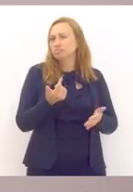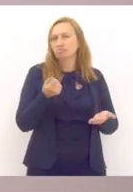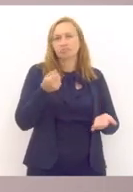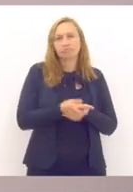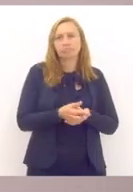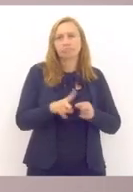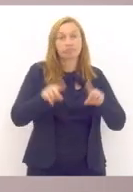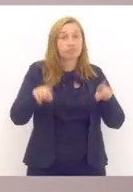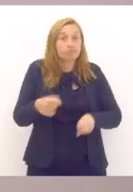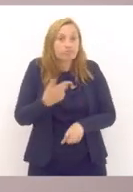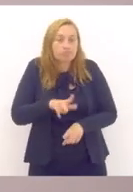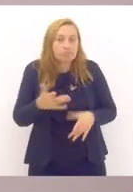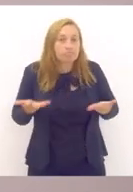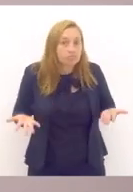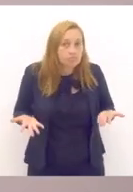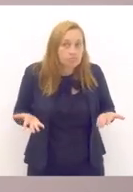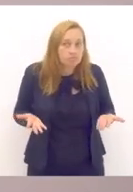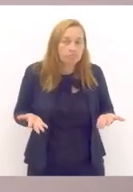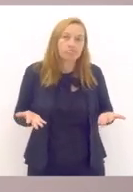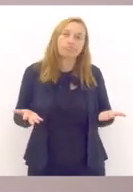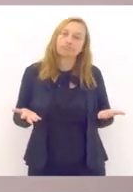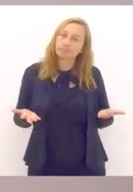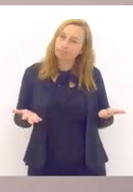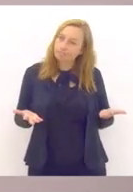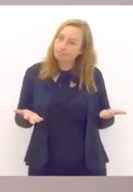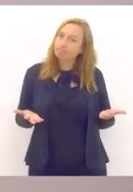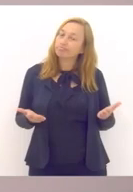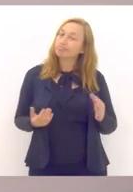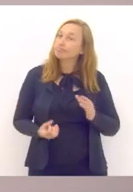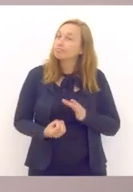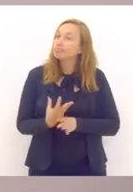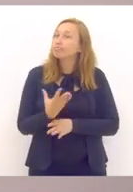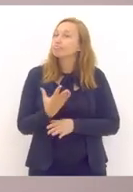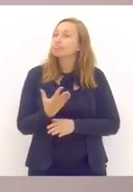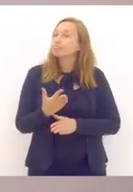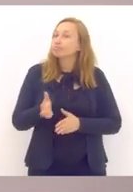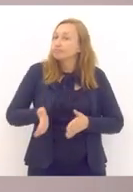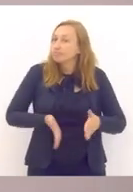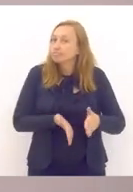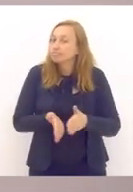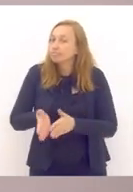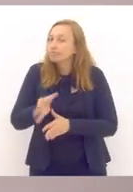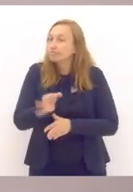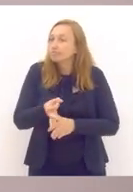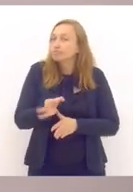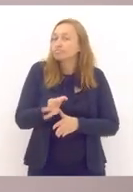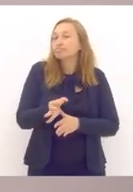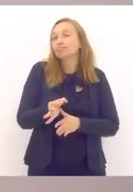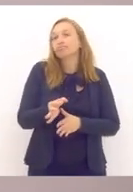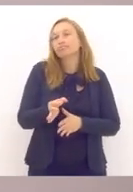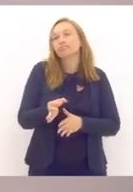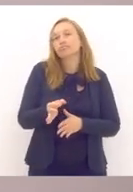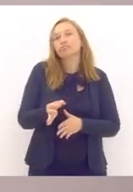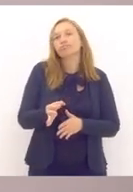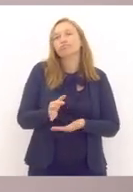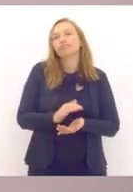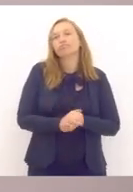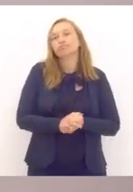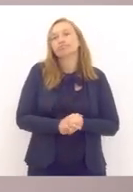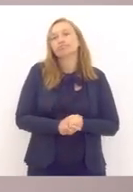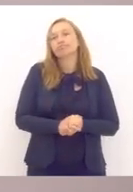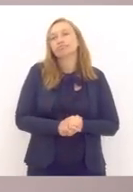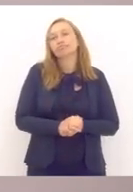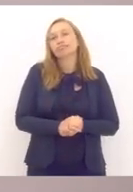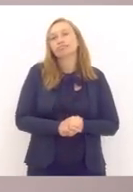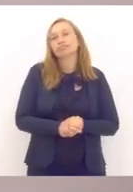servidor de novo. Então, assim, a gente está numa construção que a gente está no caminho correto e parte desse caminho correto está